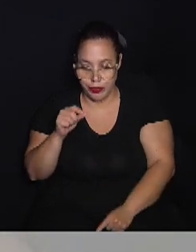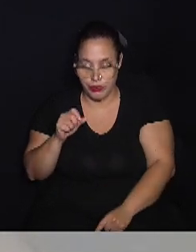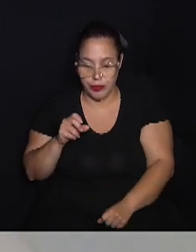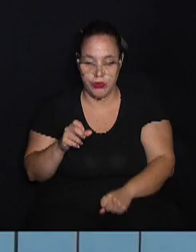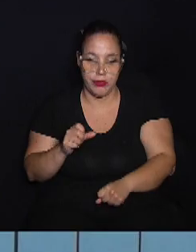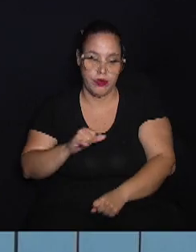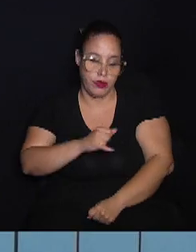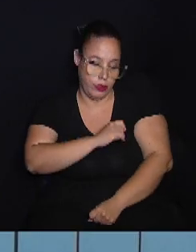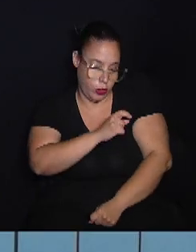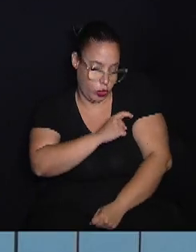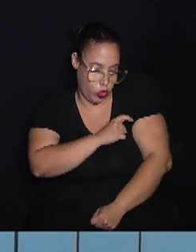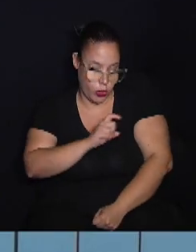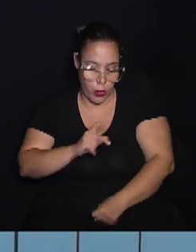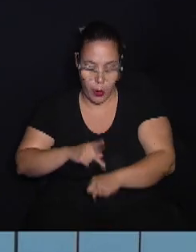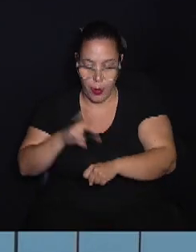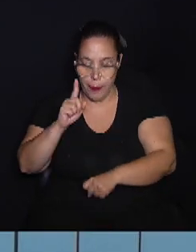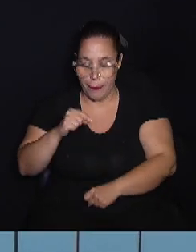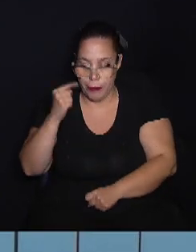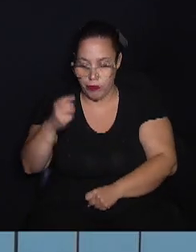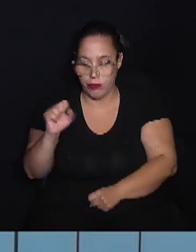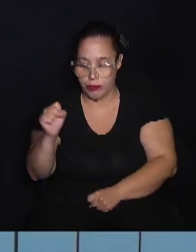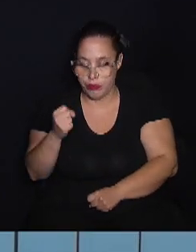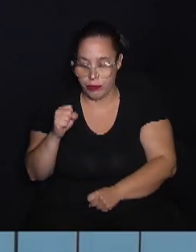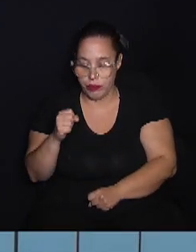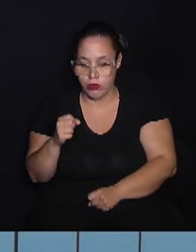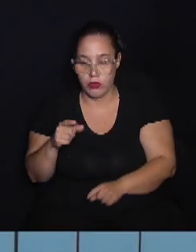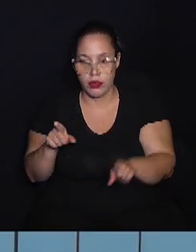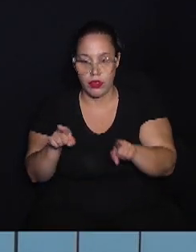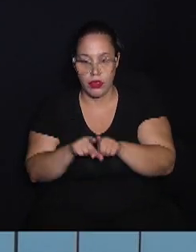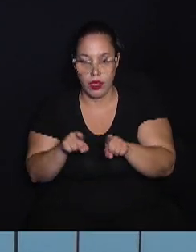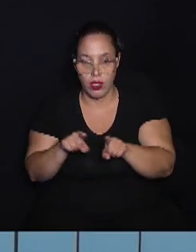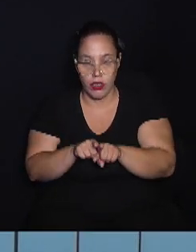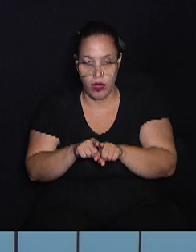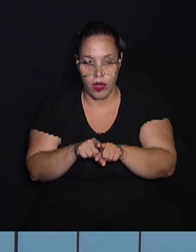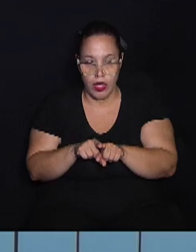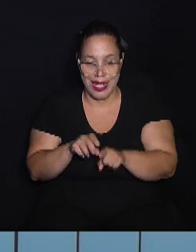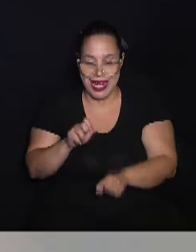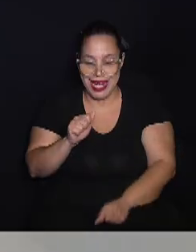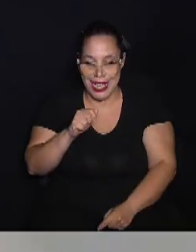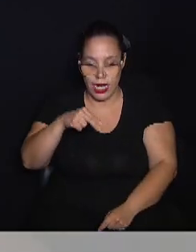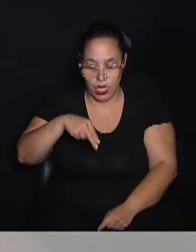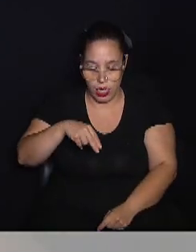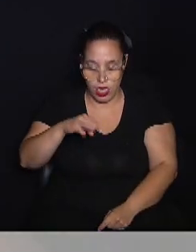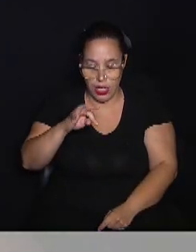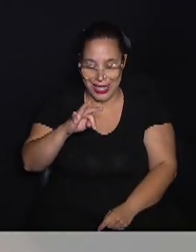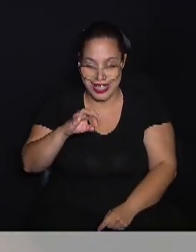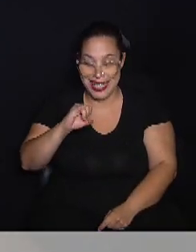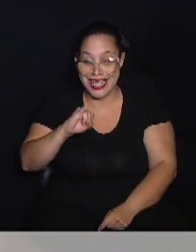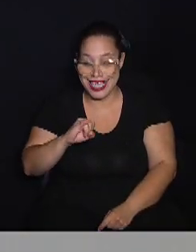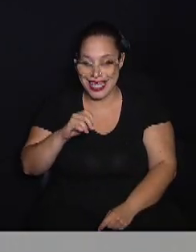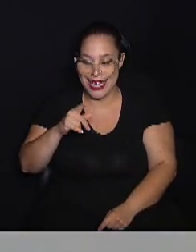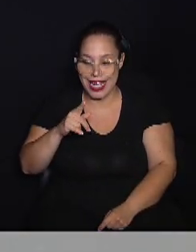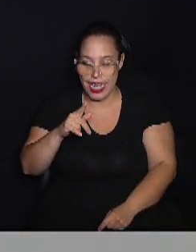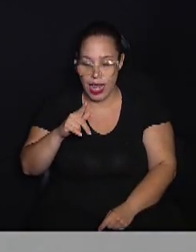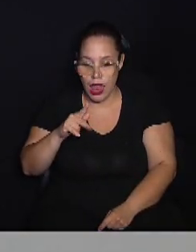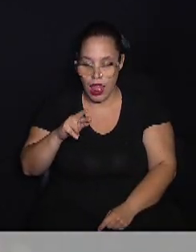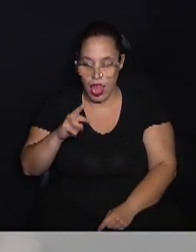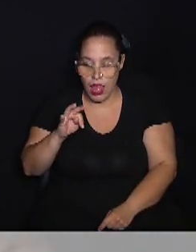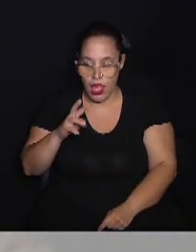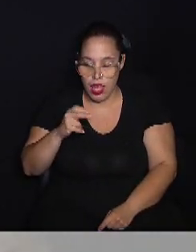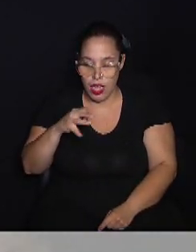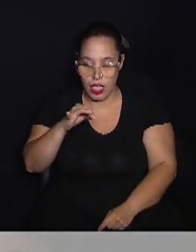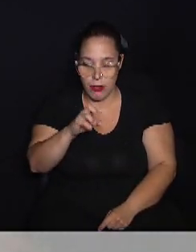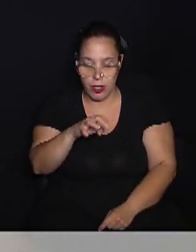oit e os antitranspirantes também só após os oito não e os antitranspirantes só após